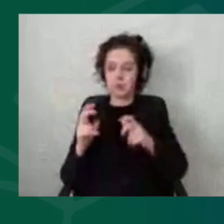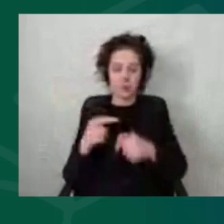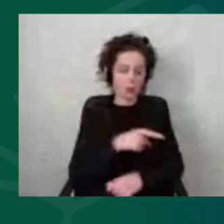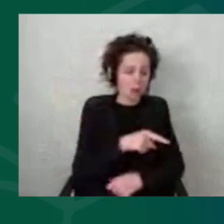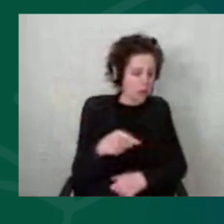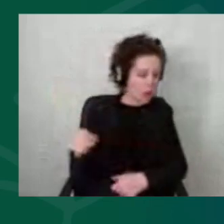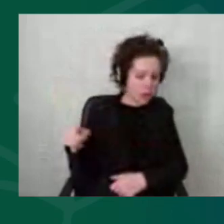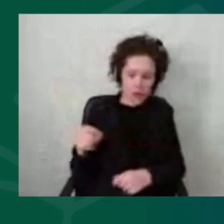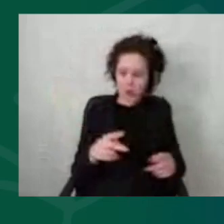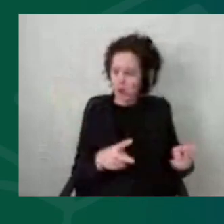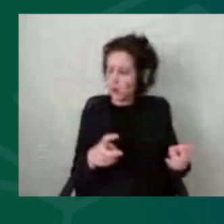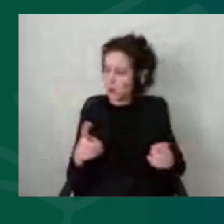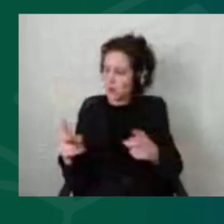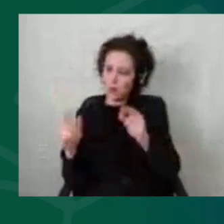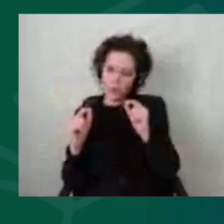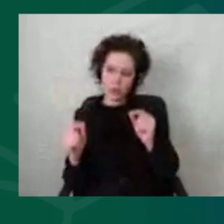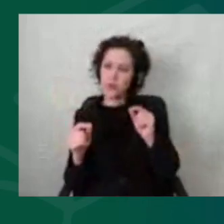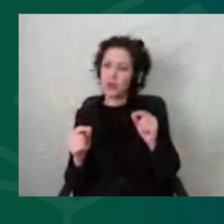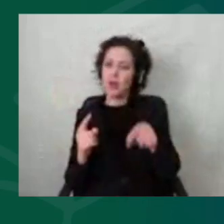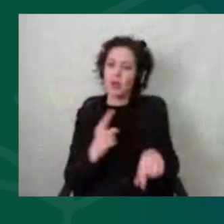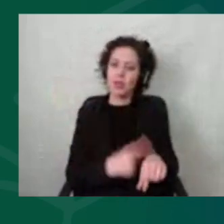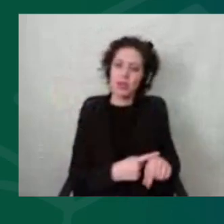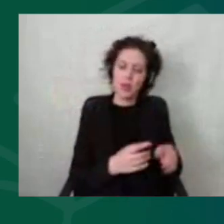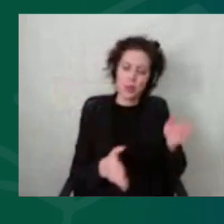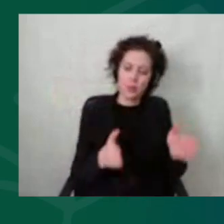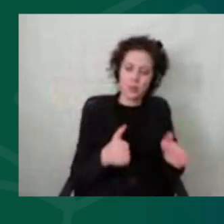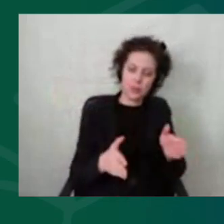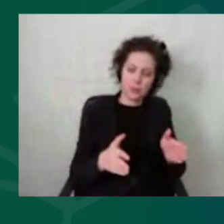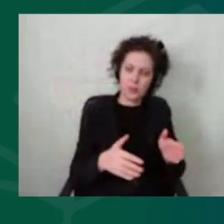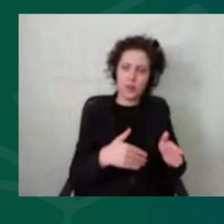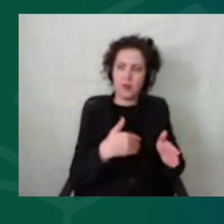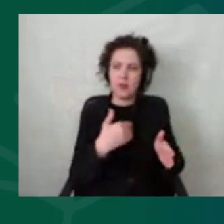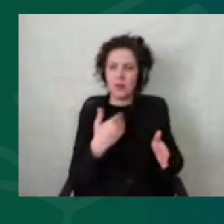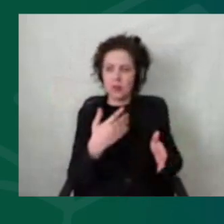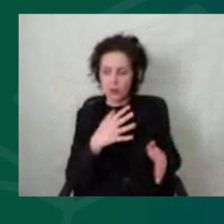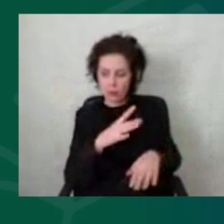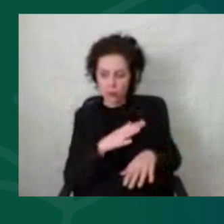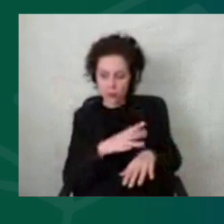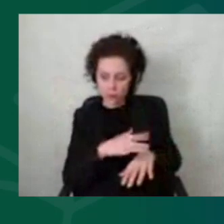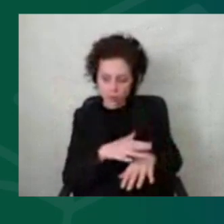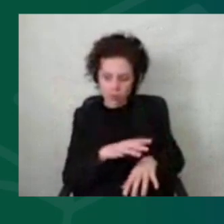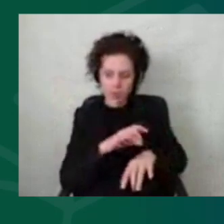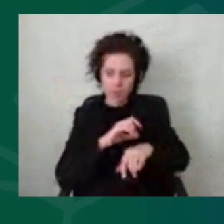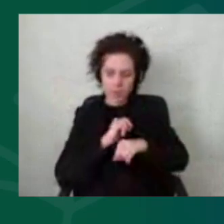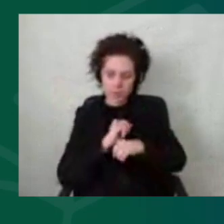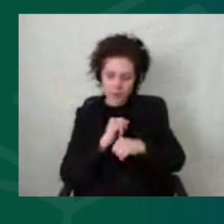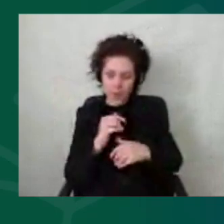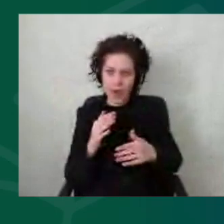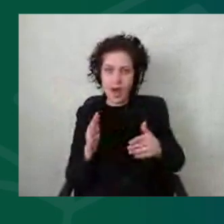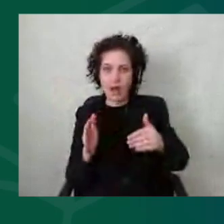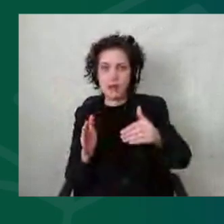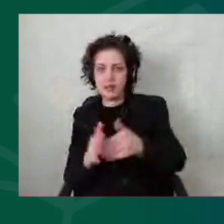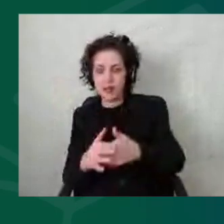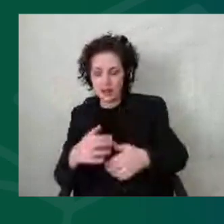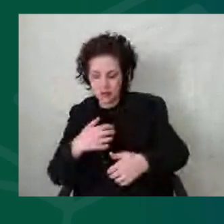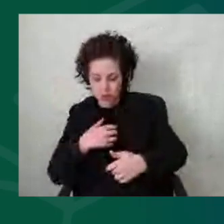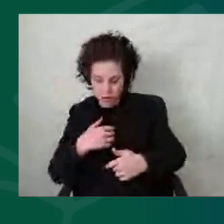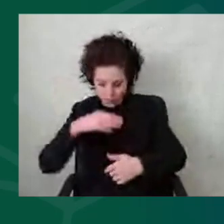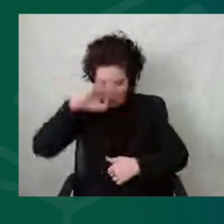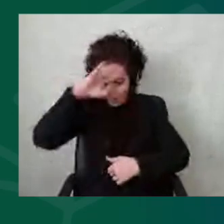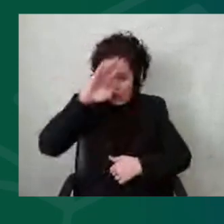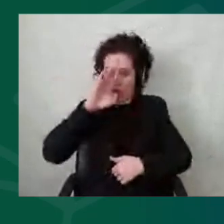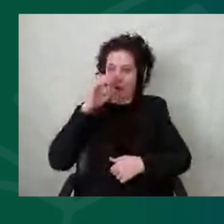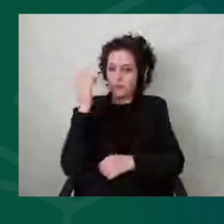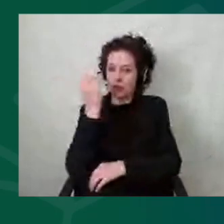o tempo entre o indivíduo adoecer e ele ter essas manifestações clínicas mais graves é um